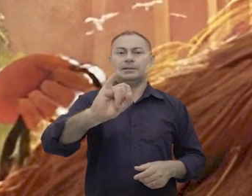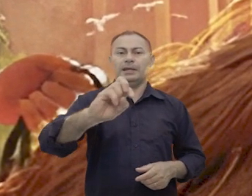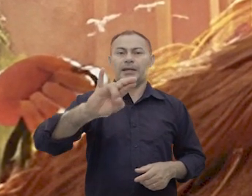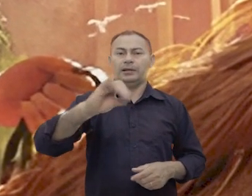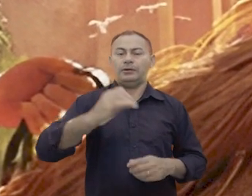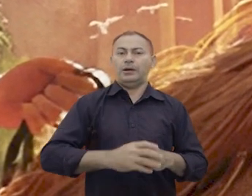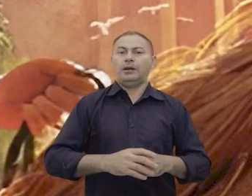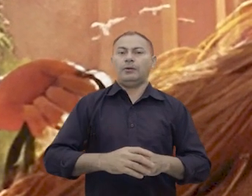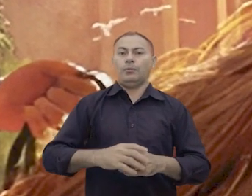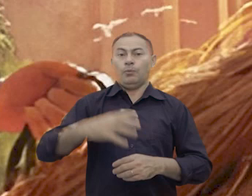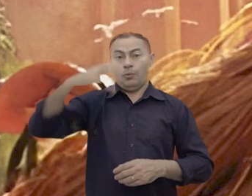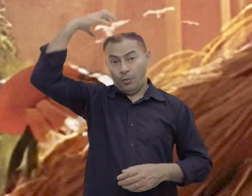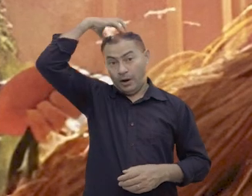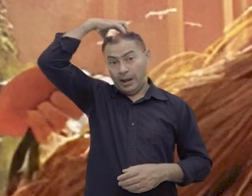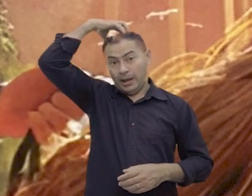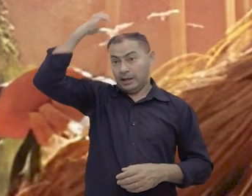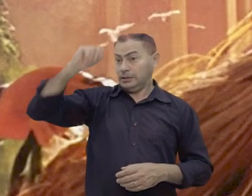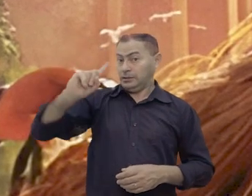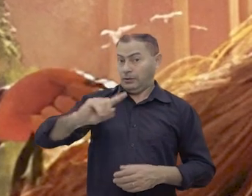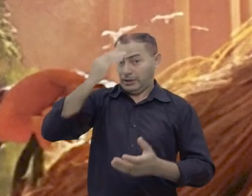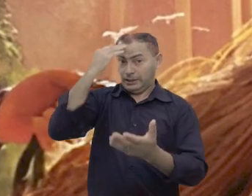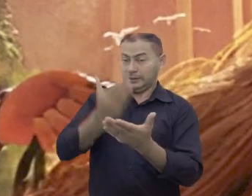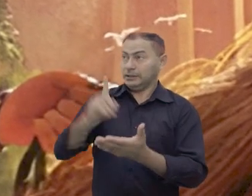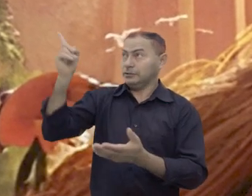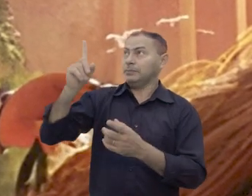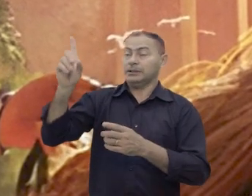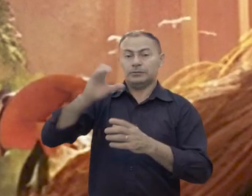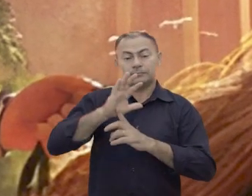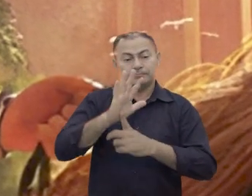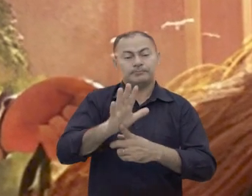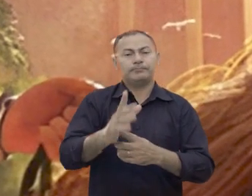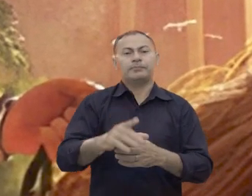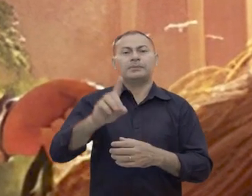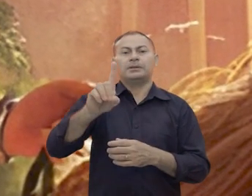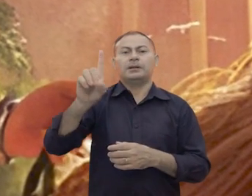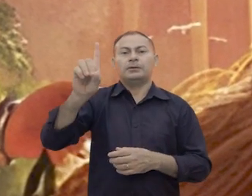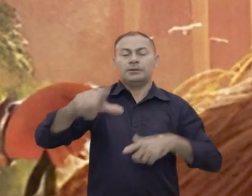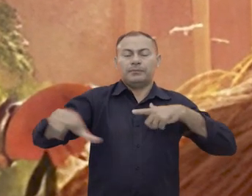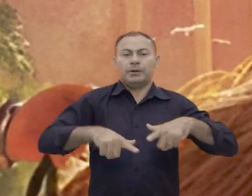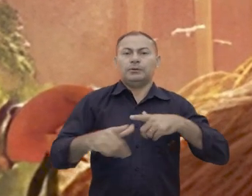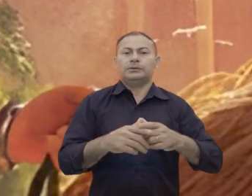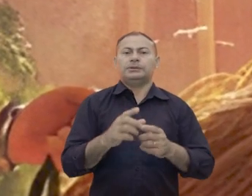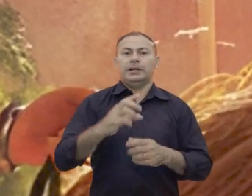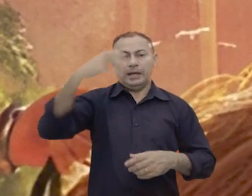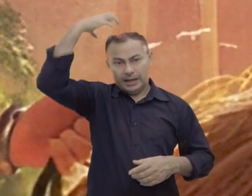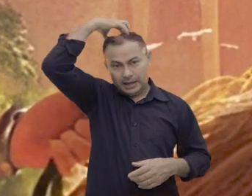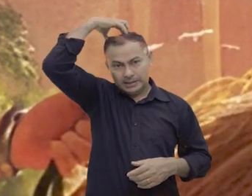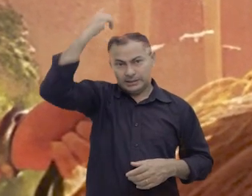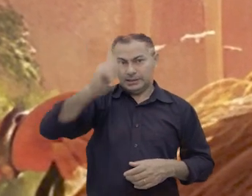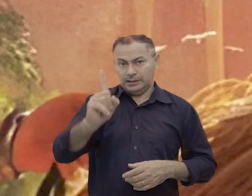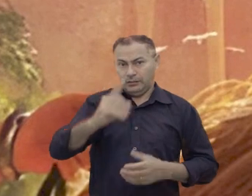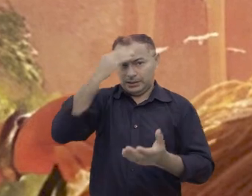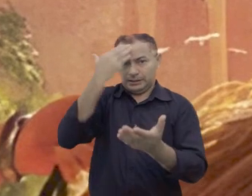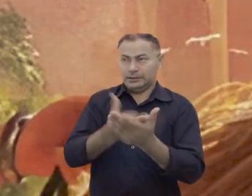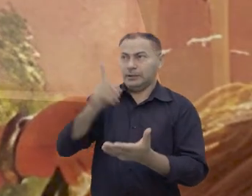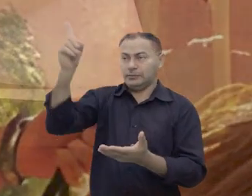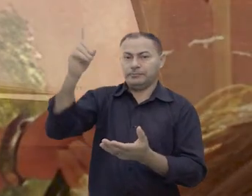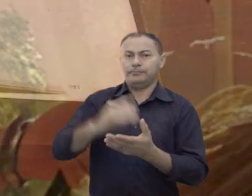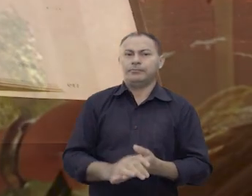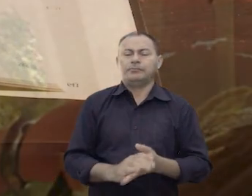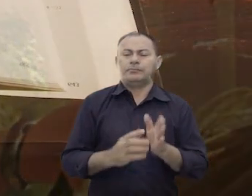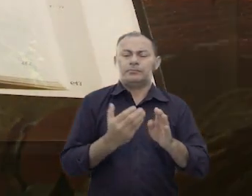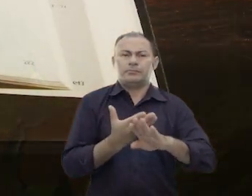um imperador pagão e Deus trabalhou através dele. Deus trabalhou através de reis pagãos nos dois livros. Os dois